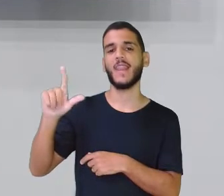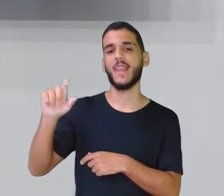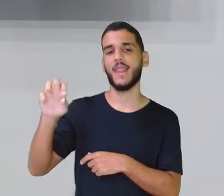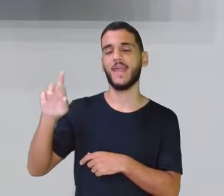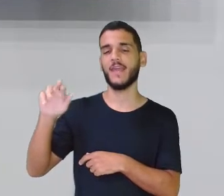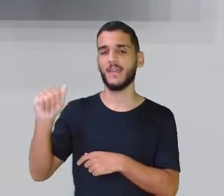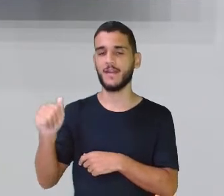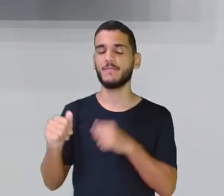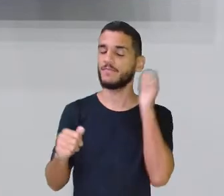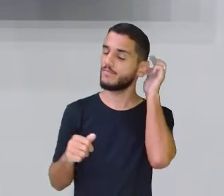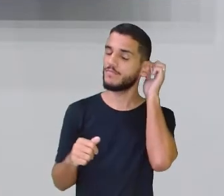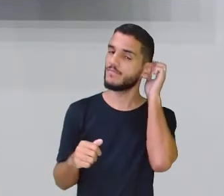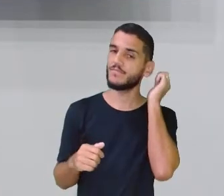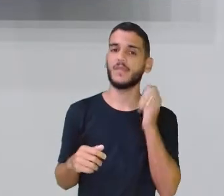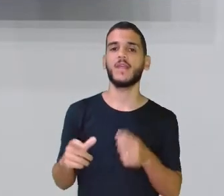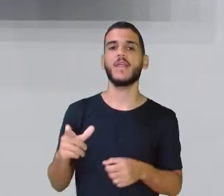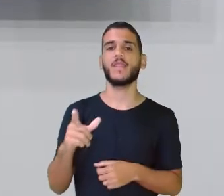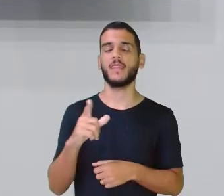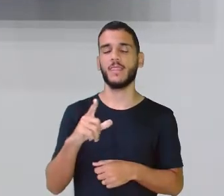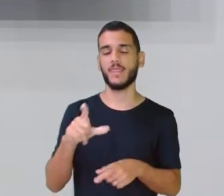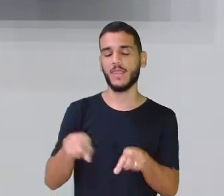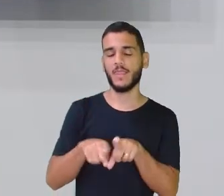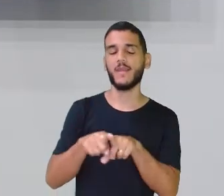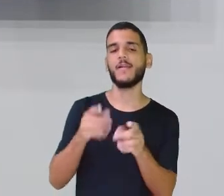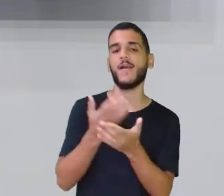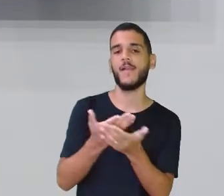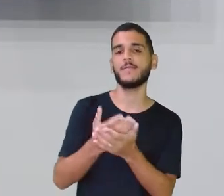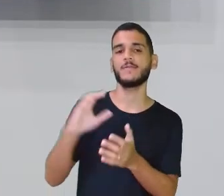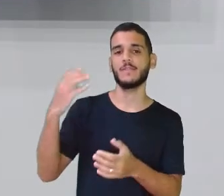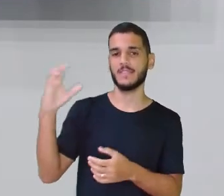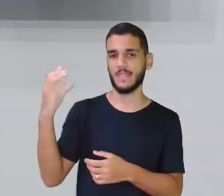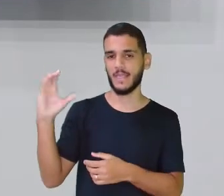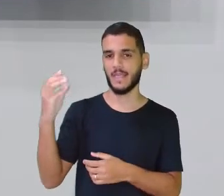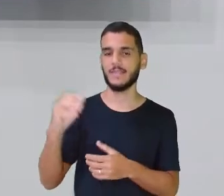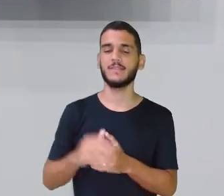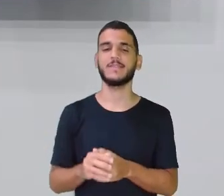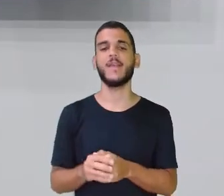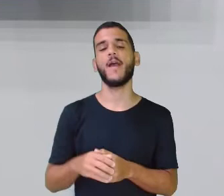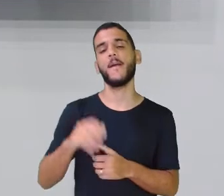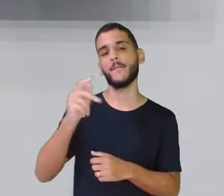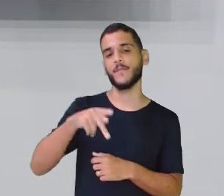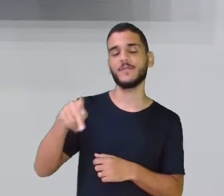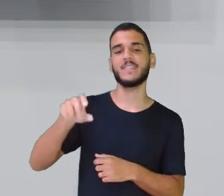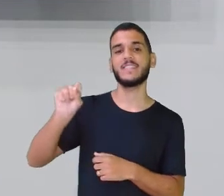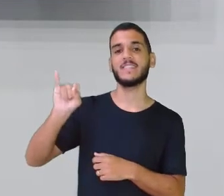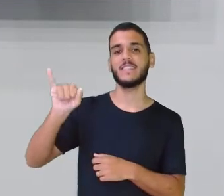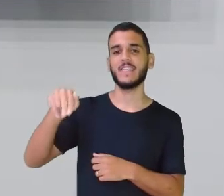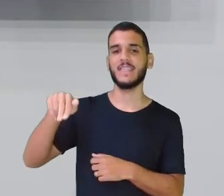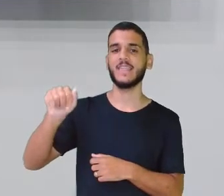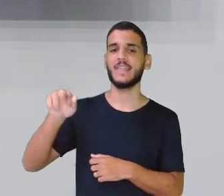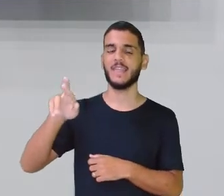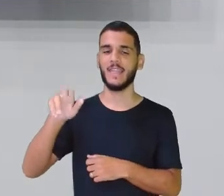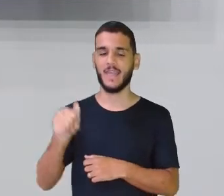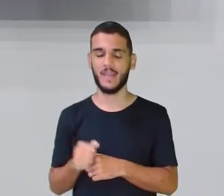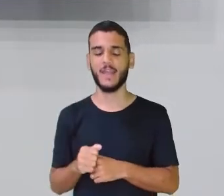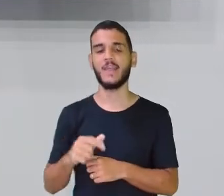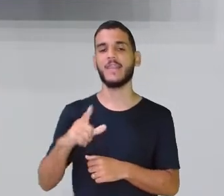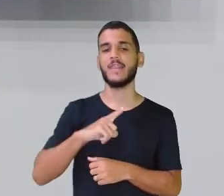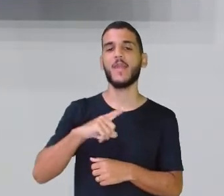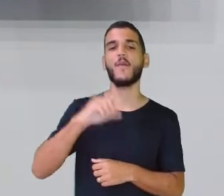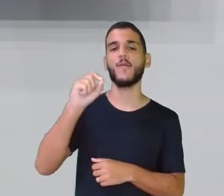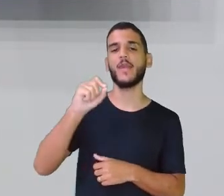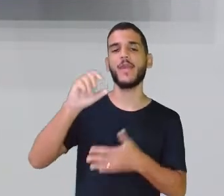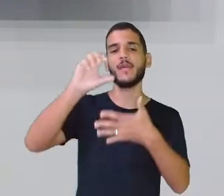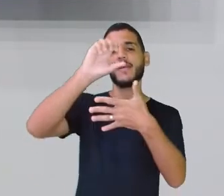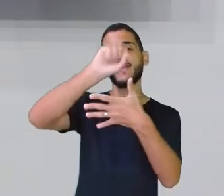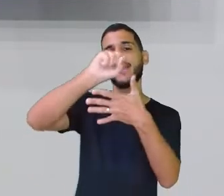ciências, comigo, professora Sinara Souza. E hoje a gente vai falar sobre cadeia alimentar, como eu coloquei aqui, seres